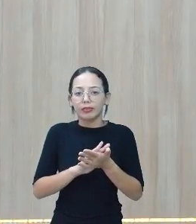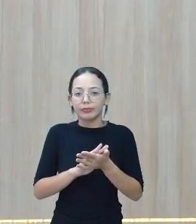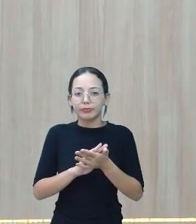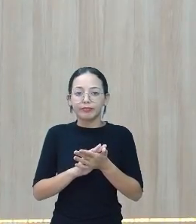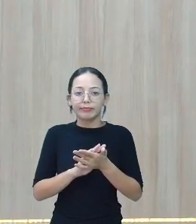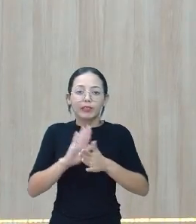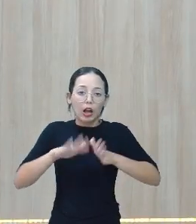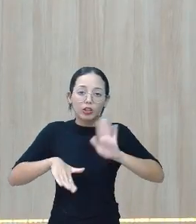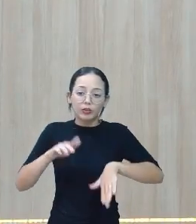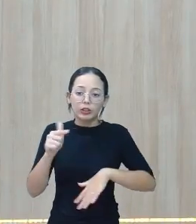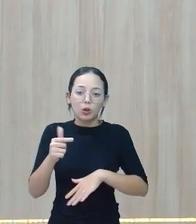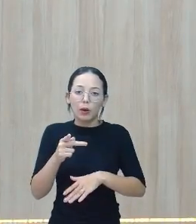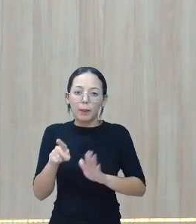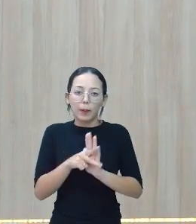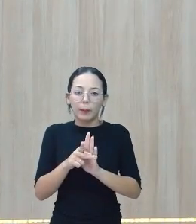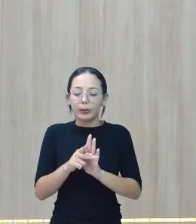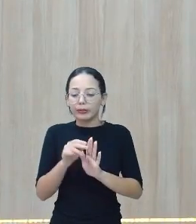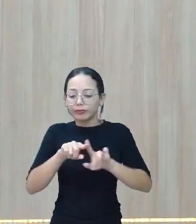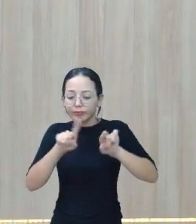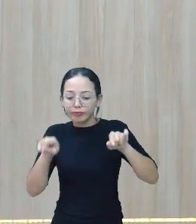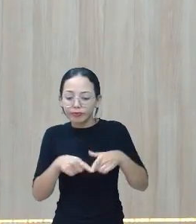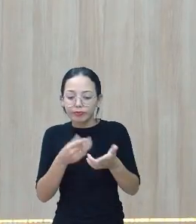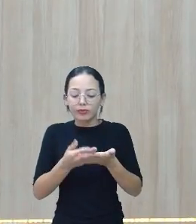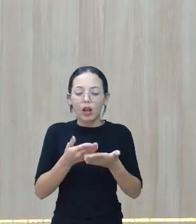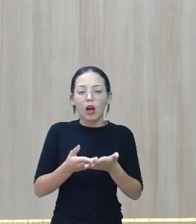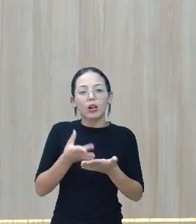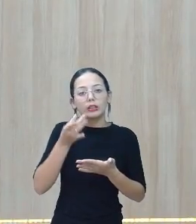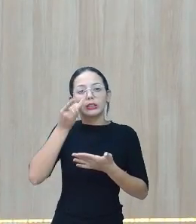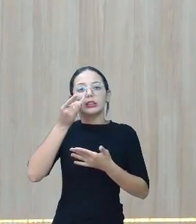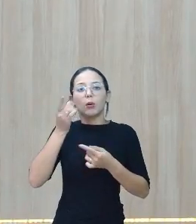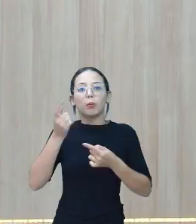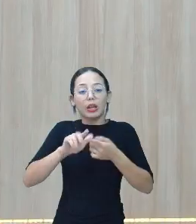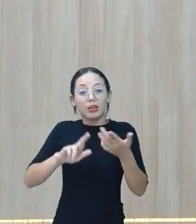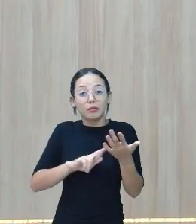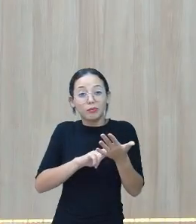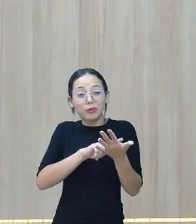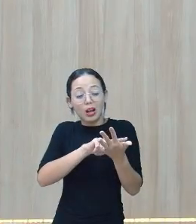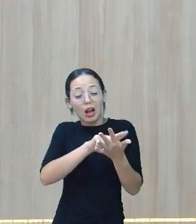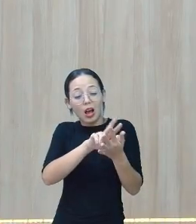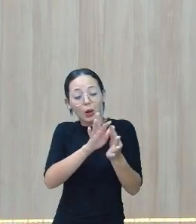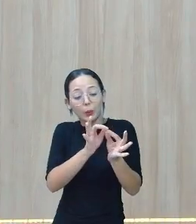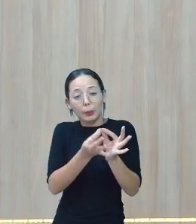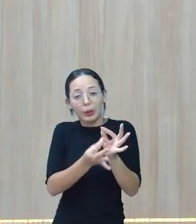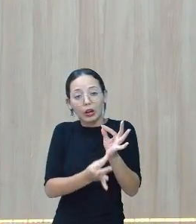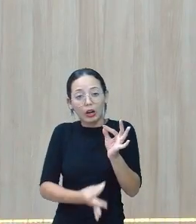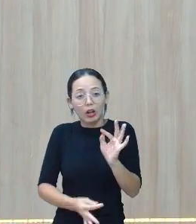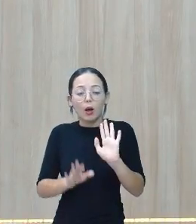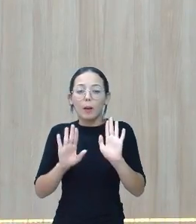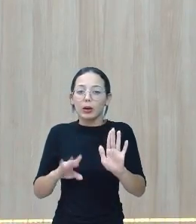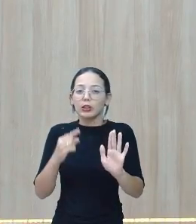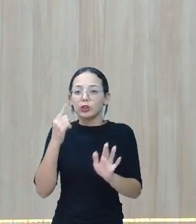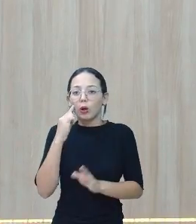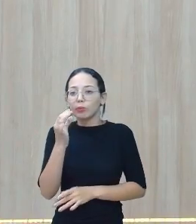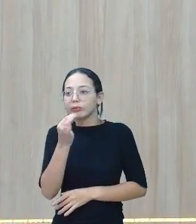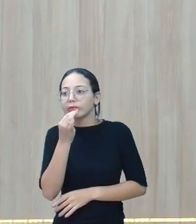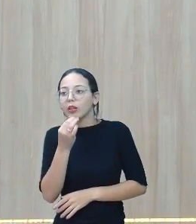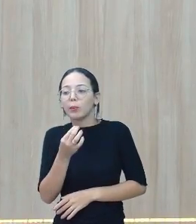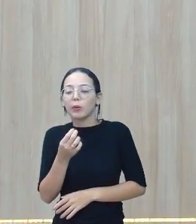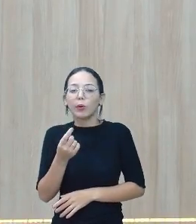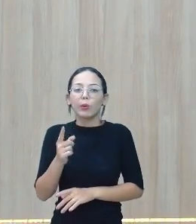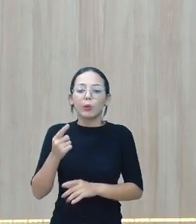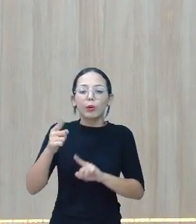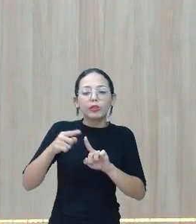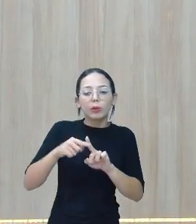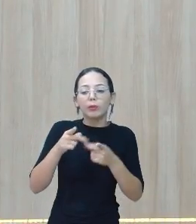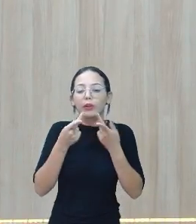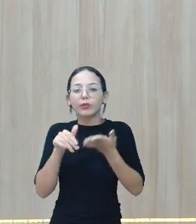citados na aula presencial, porque o universo é muito grande e a gente vai ver que esses tipos que não são citados geralmente na aula